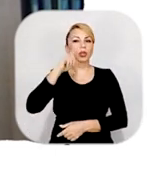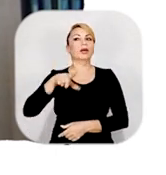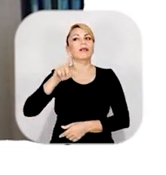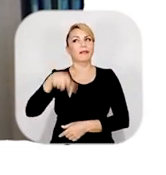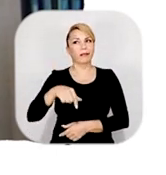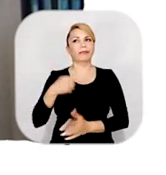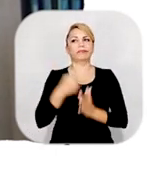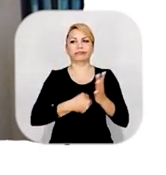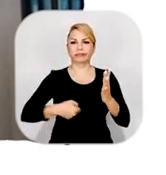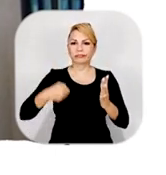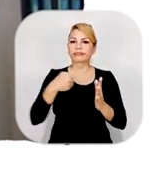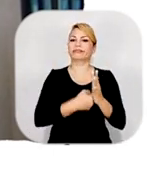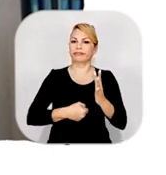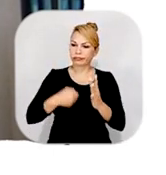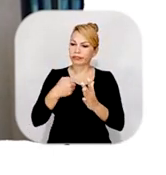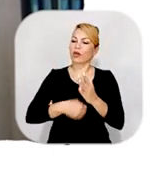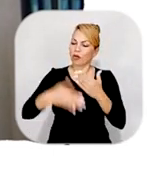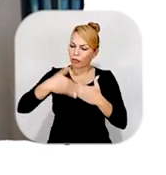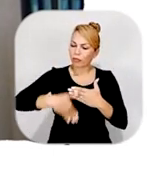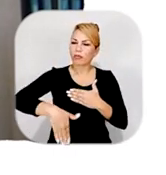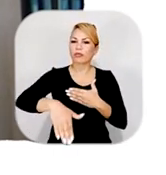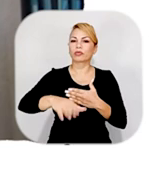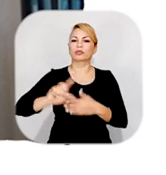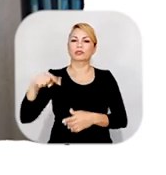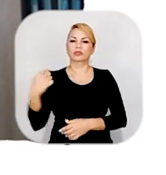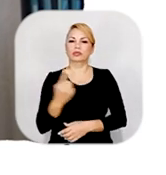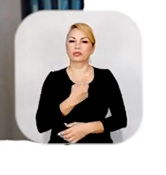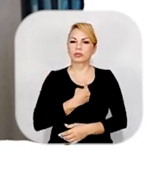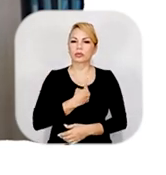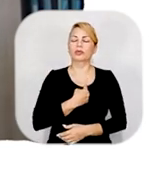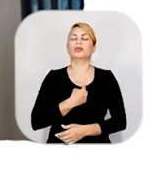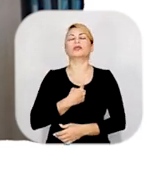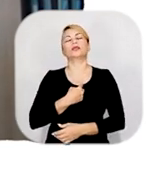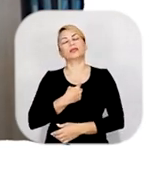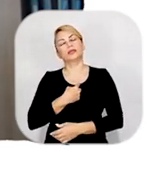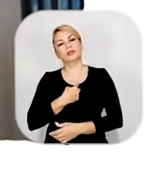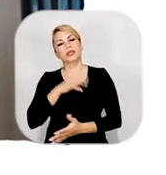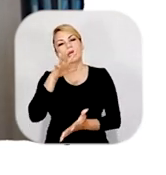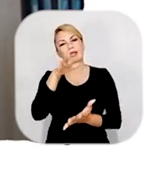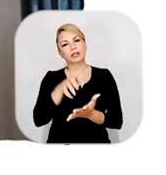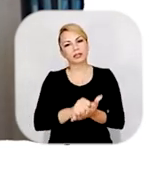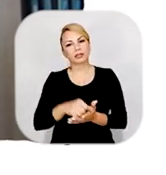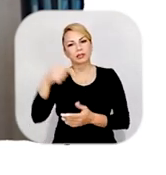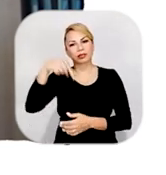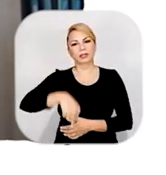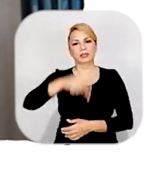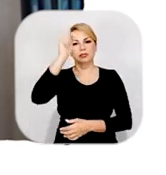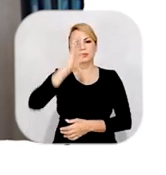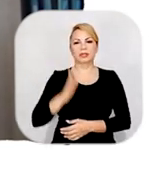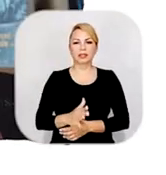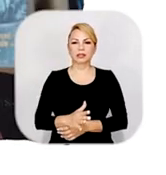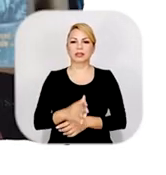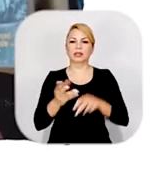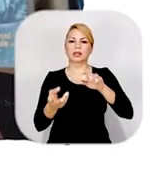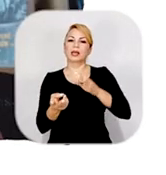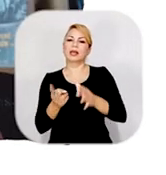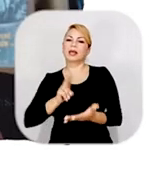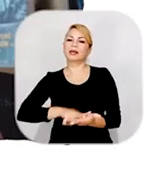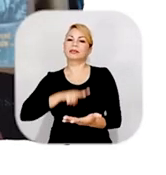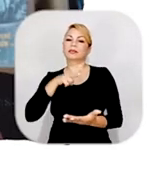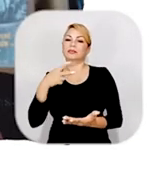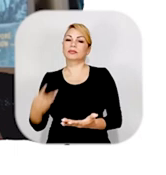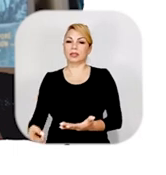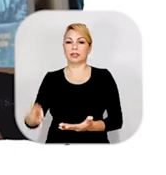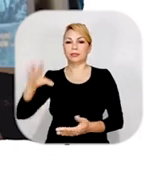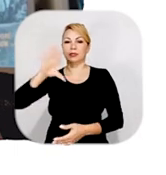porque foi uma luta, e ainda está sendo uma luta mesmo para a gente trazer isso aqui para o Brasil e em português. Né? E como é que